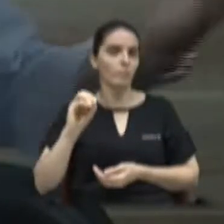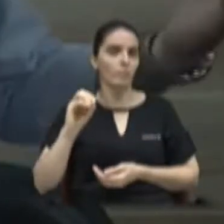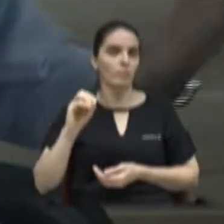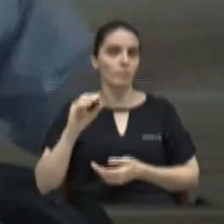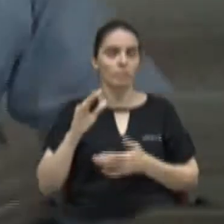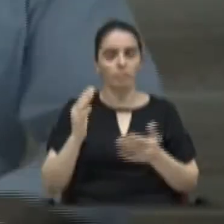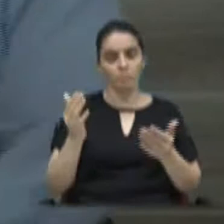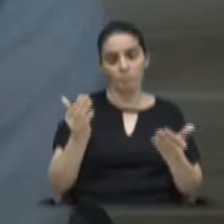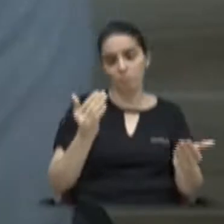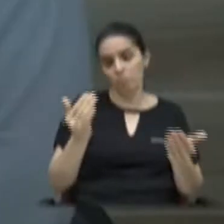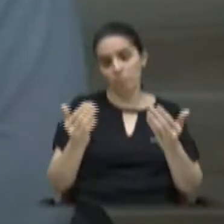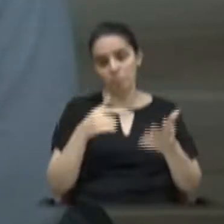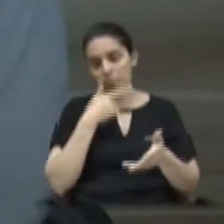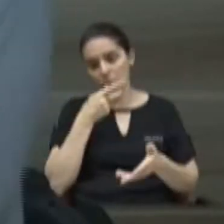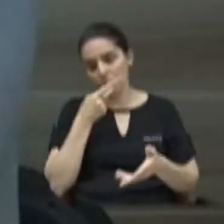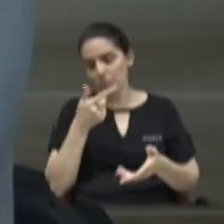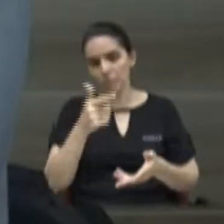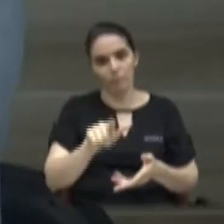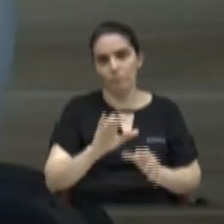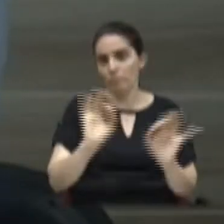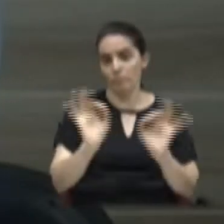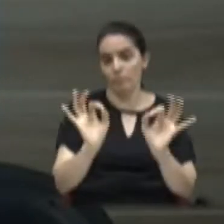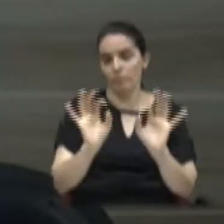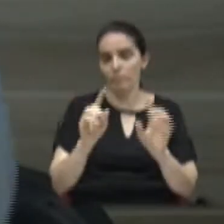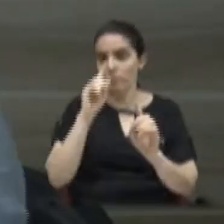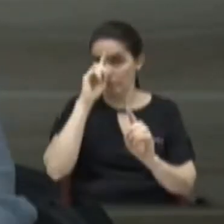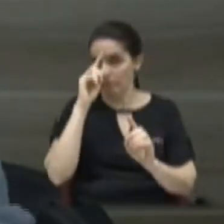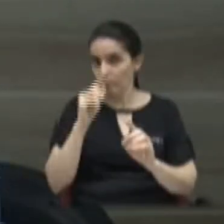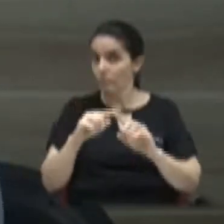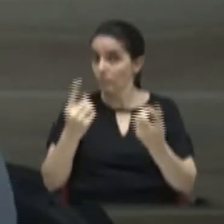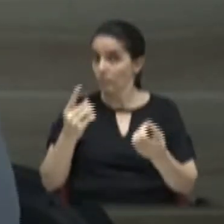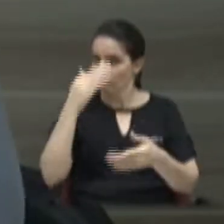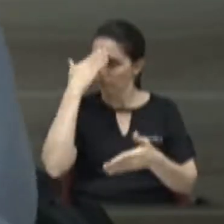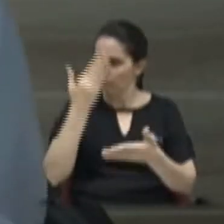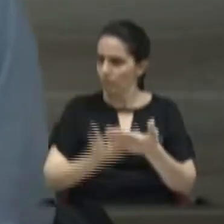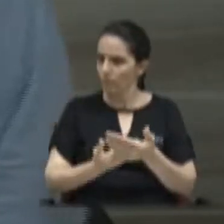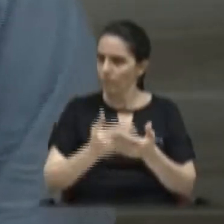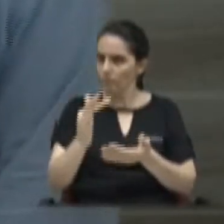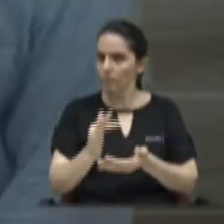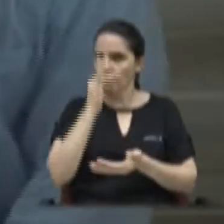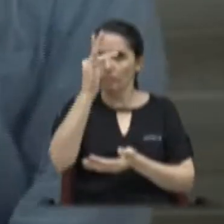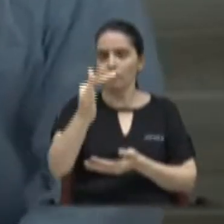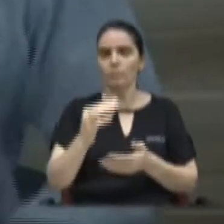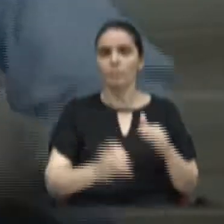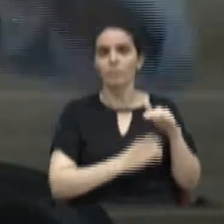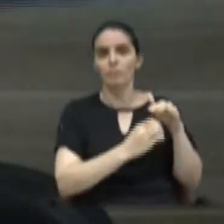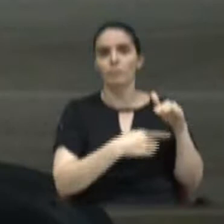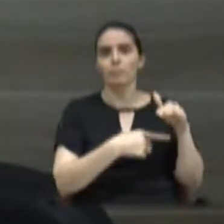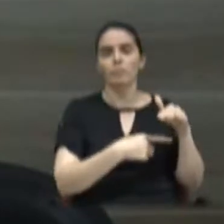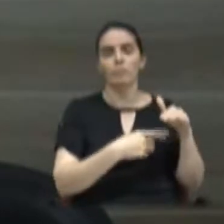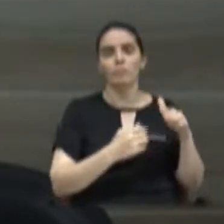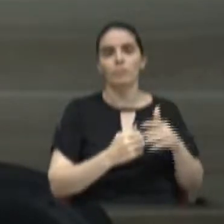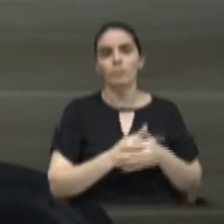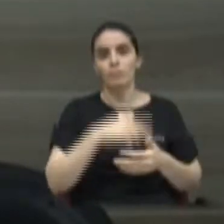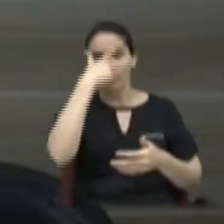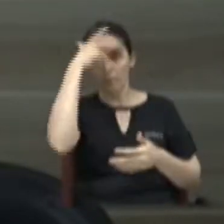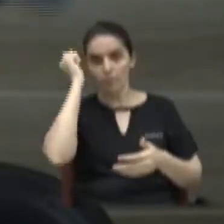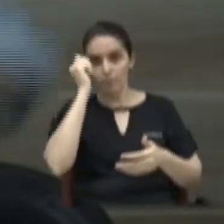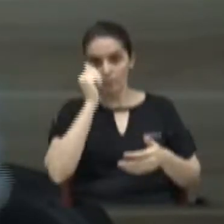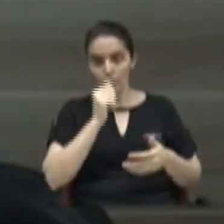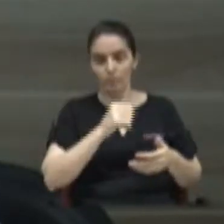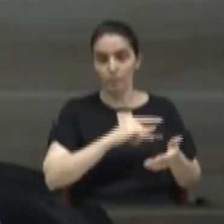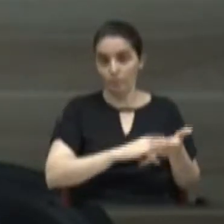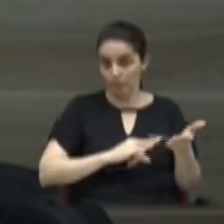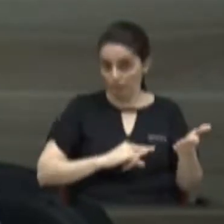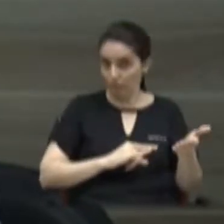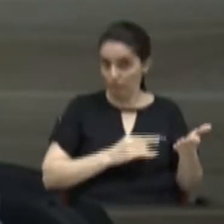quero ser redundante aqui, mas quero acreditar que num futuro, as empresas terceirizadas para o setor